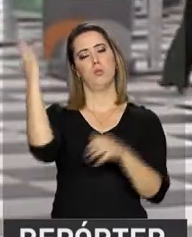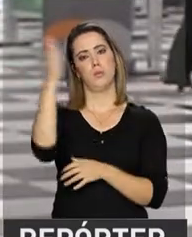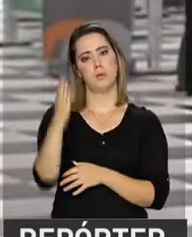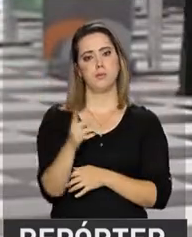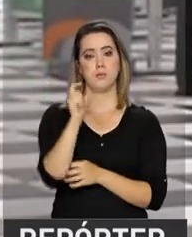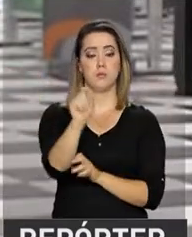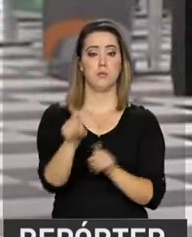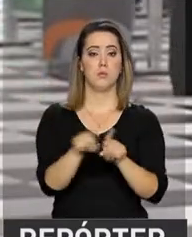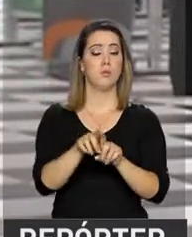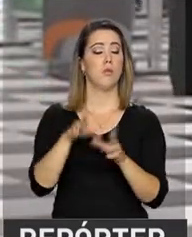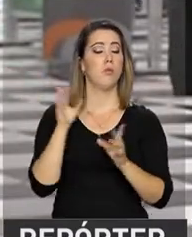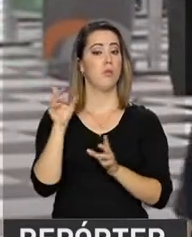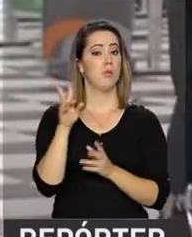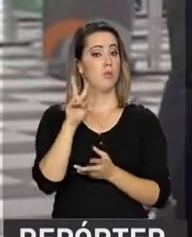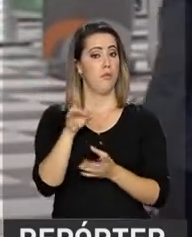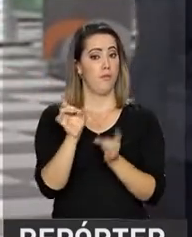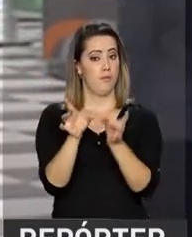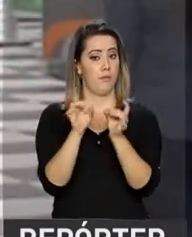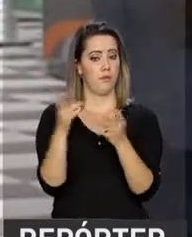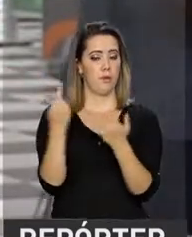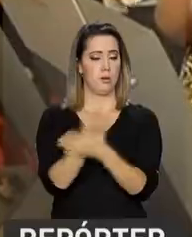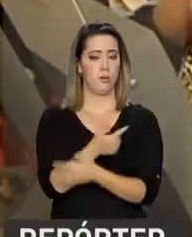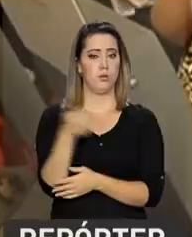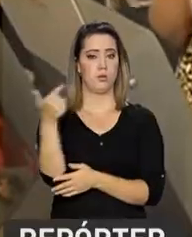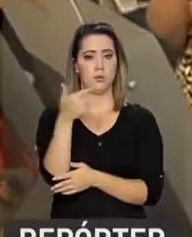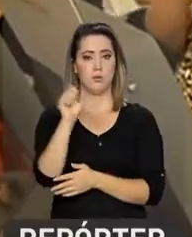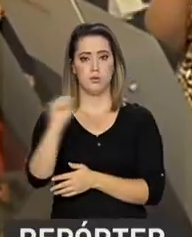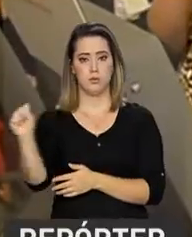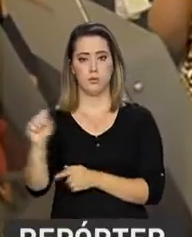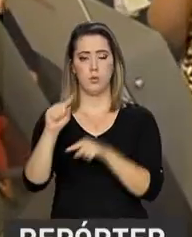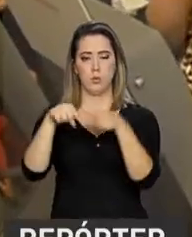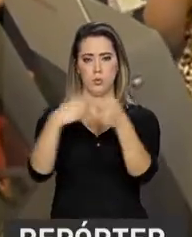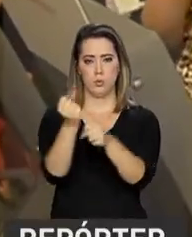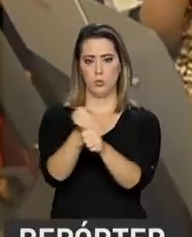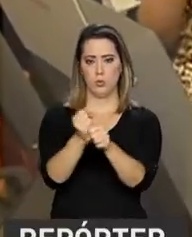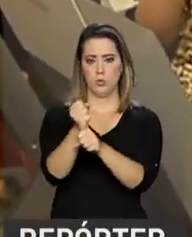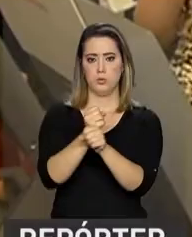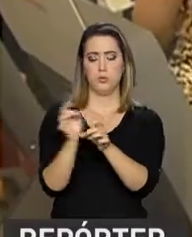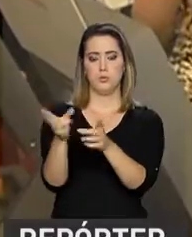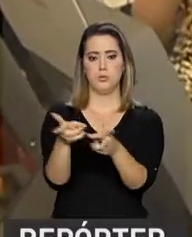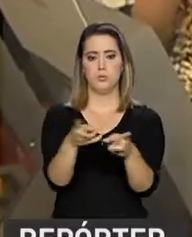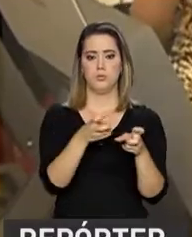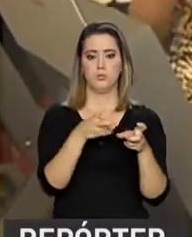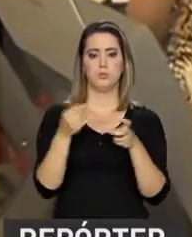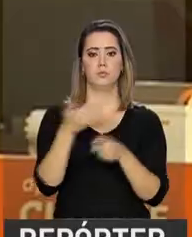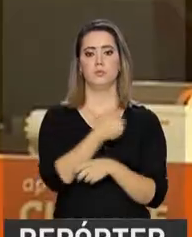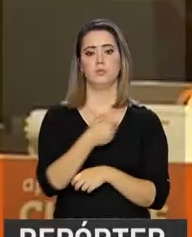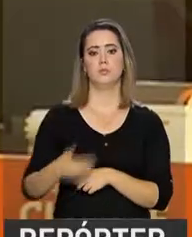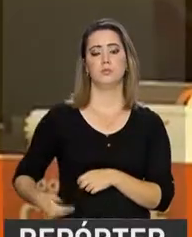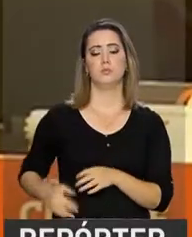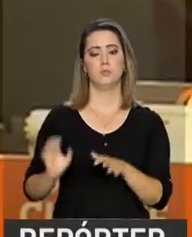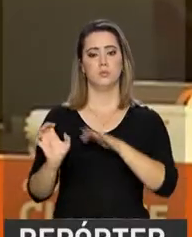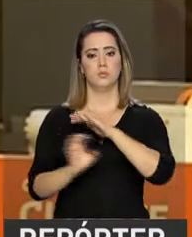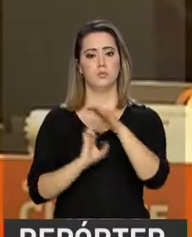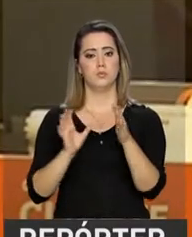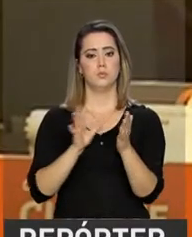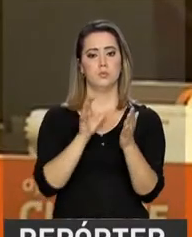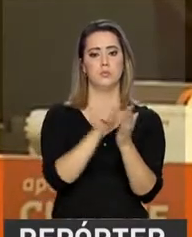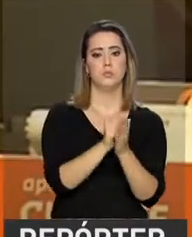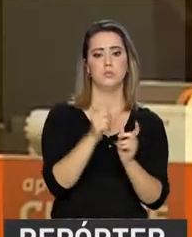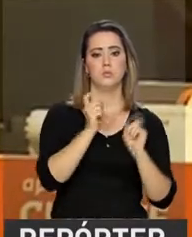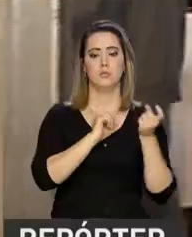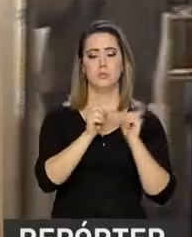previsão é que sejam leiloados no segundo semestre de 2018 ea expectativa do governo é que as empresas que assumirem a administração